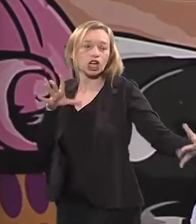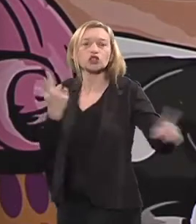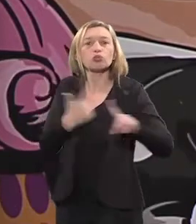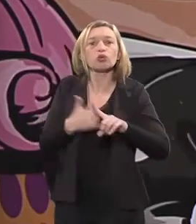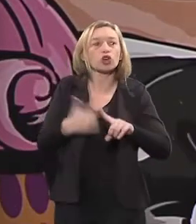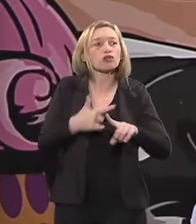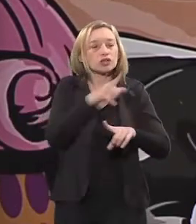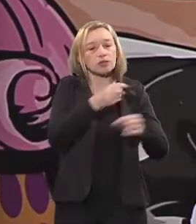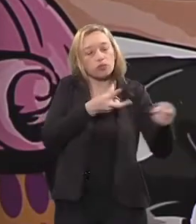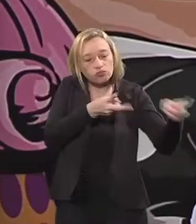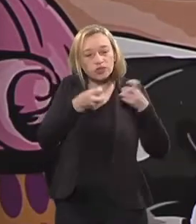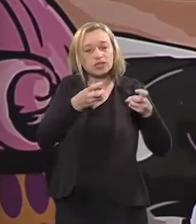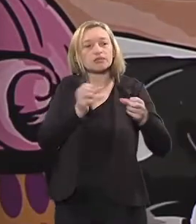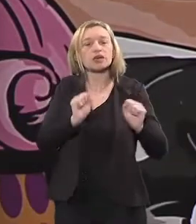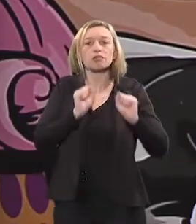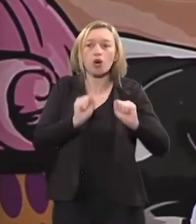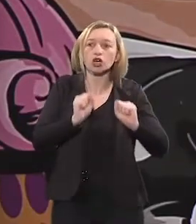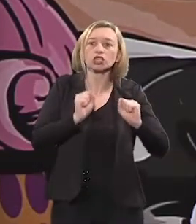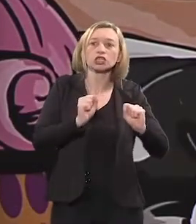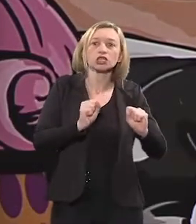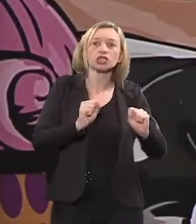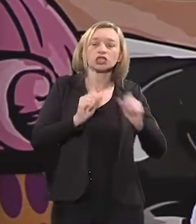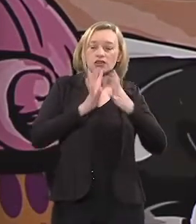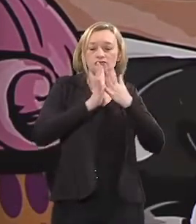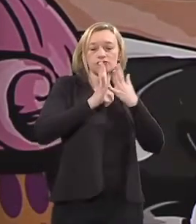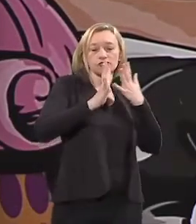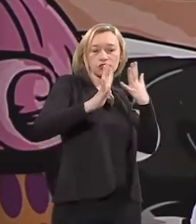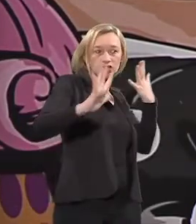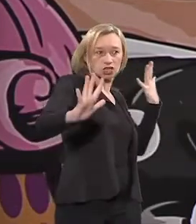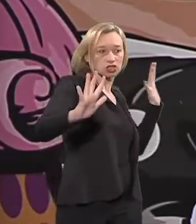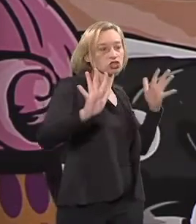porque você pode perceber assim,